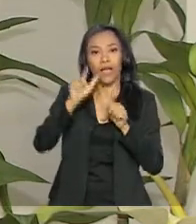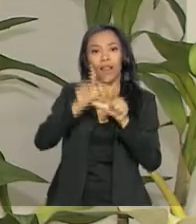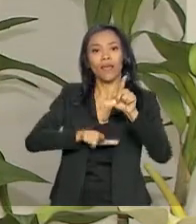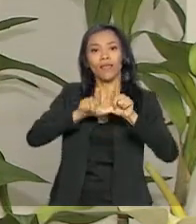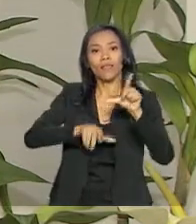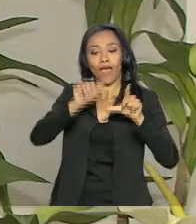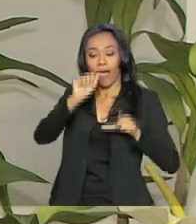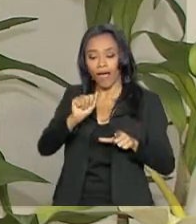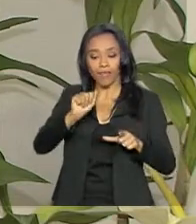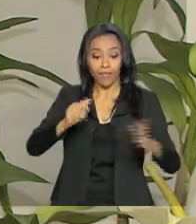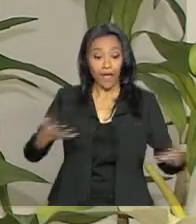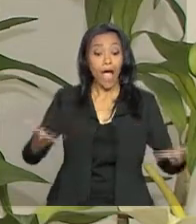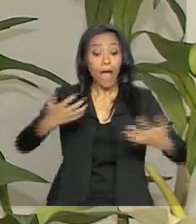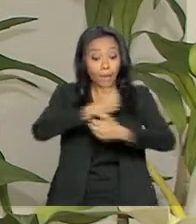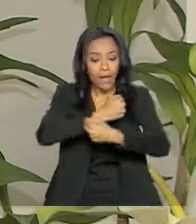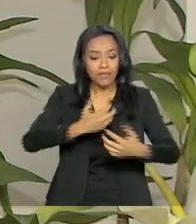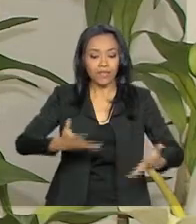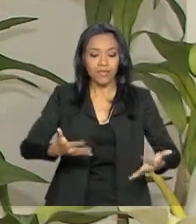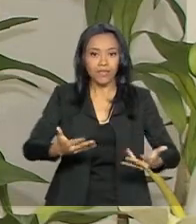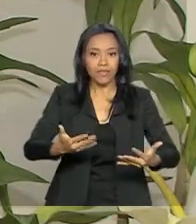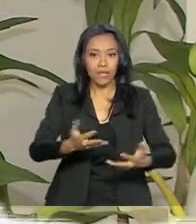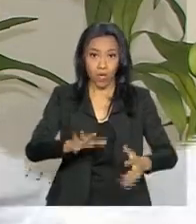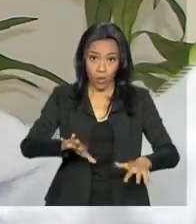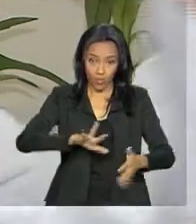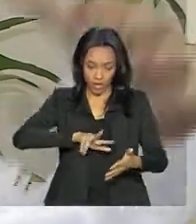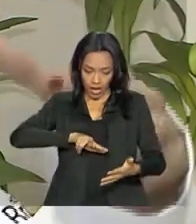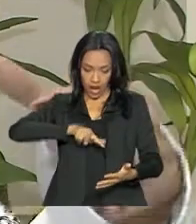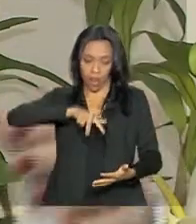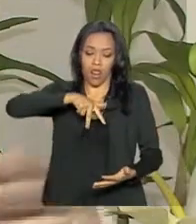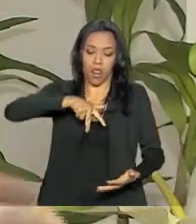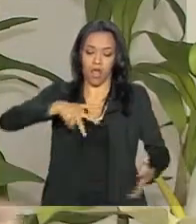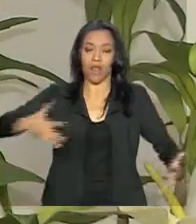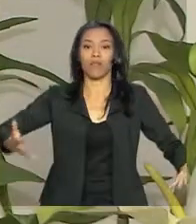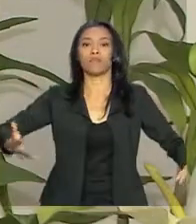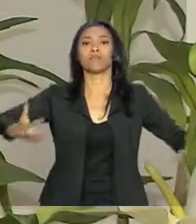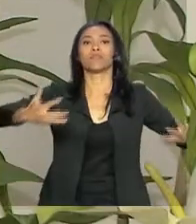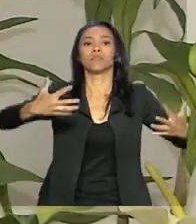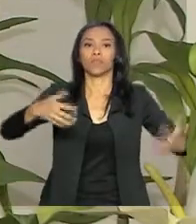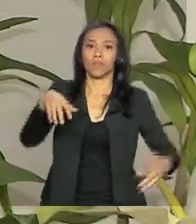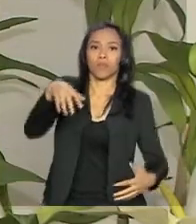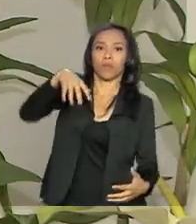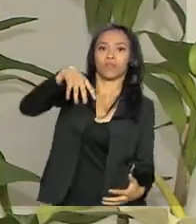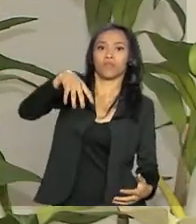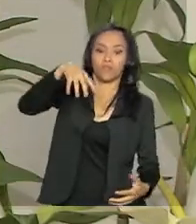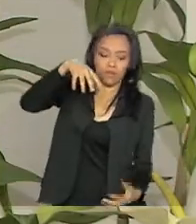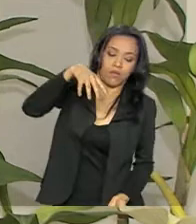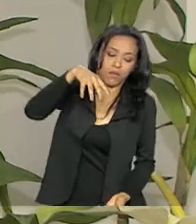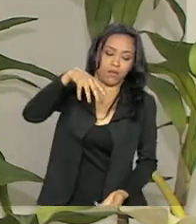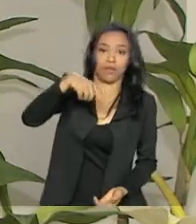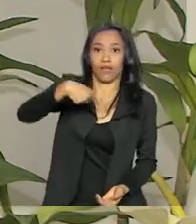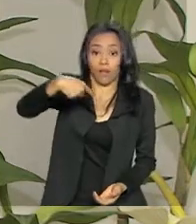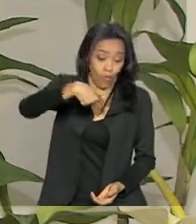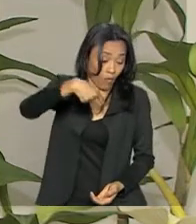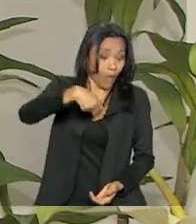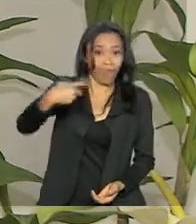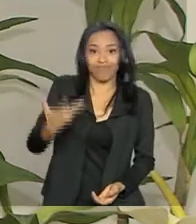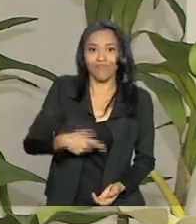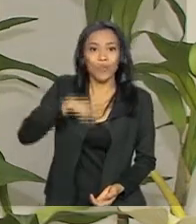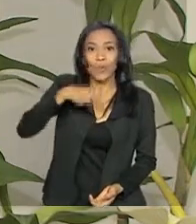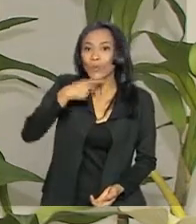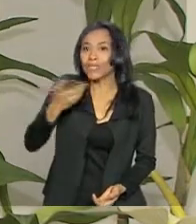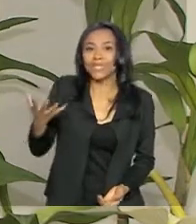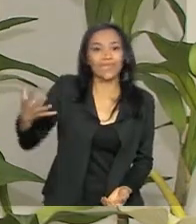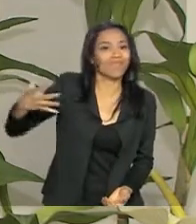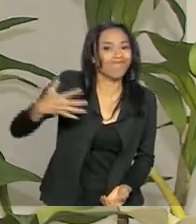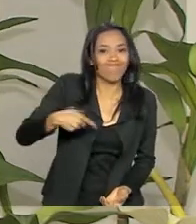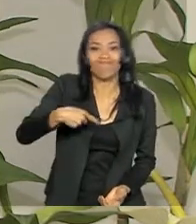vai pedir para dar um abraço quando ela levantar os braços um dos braços pode cair ou não conseguir fazer